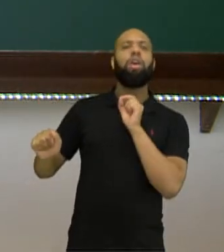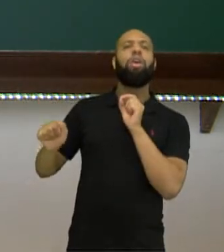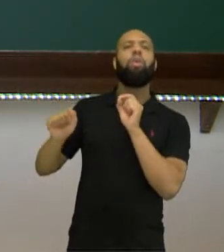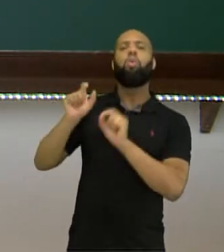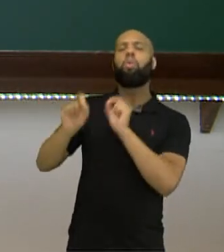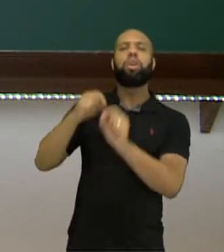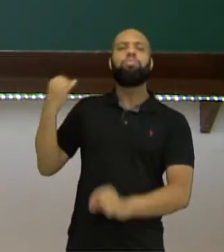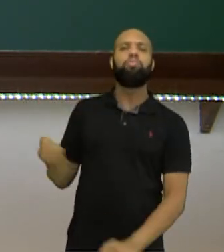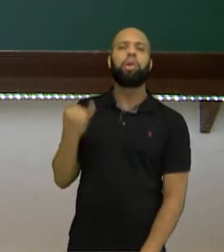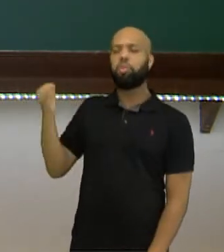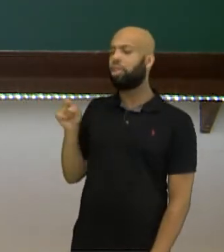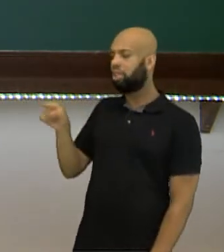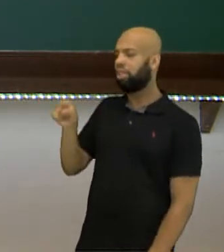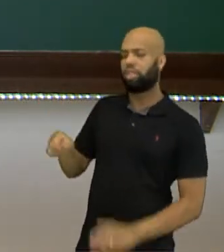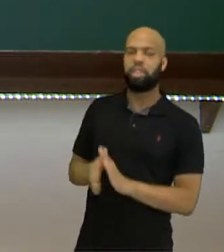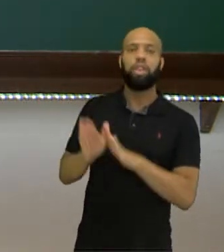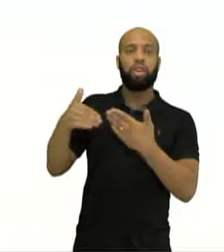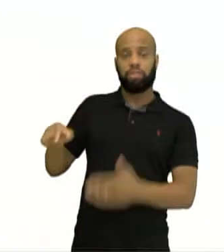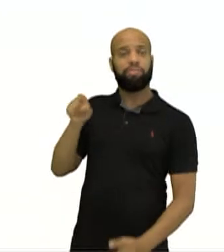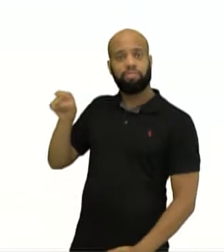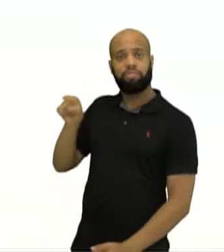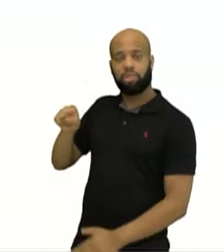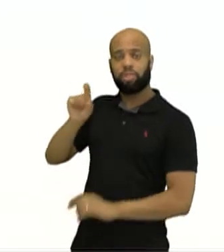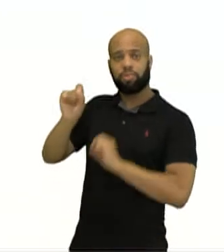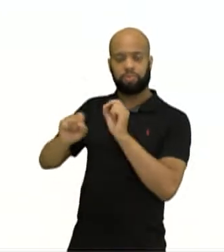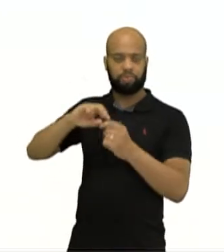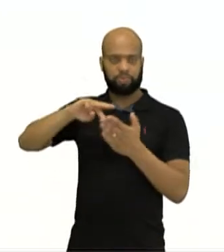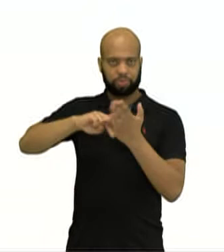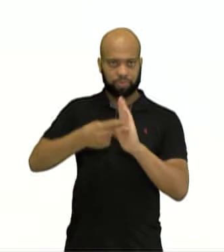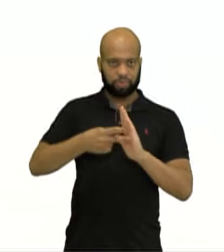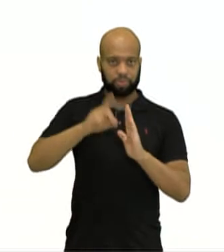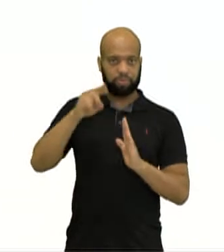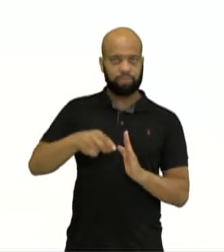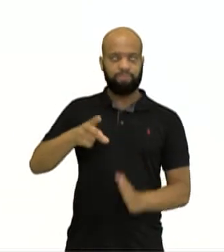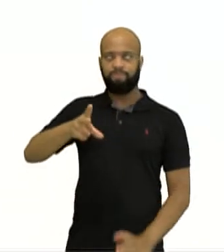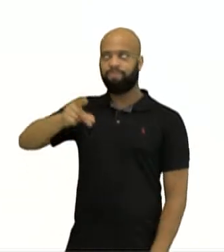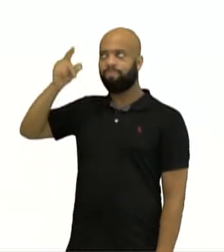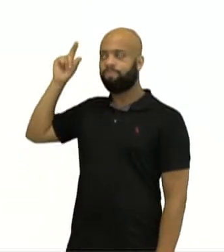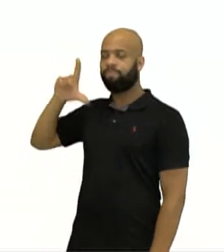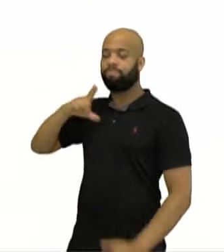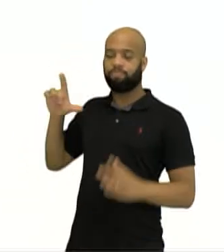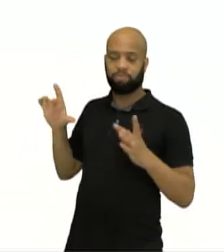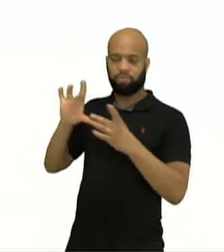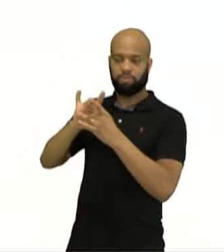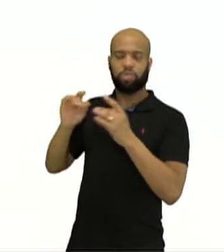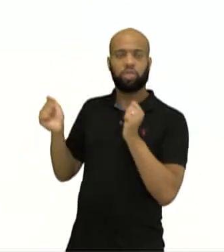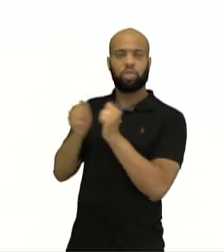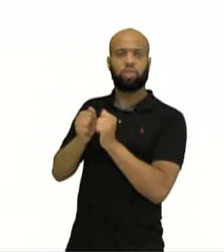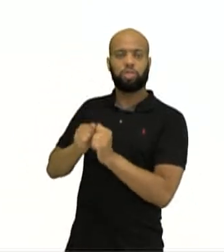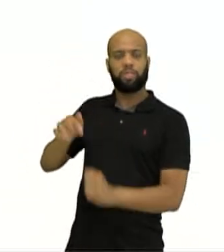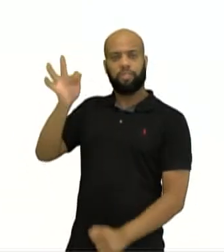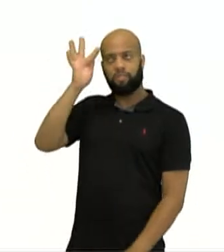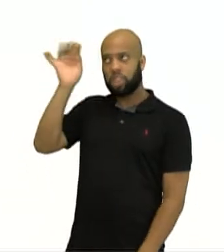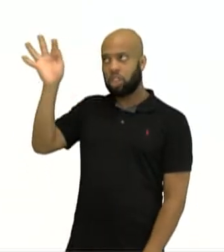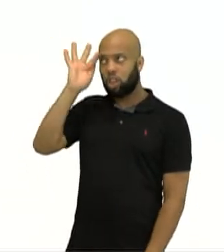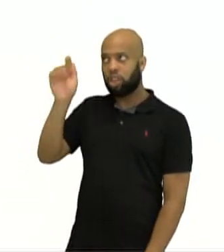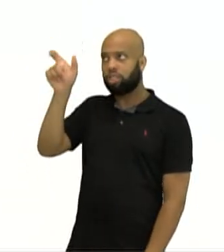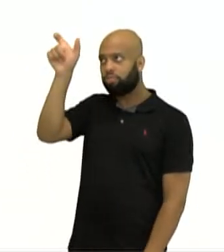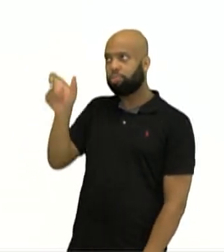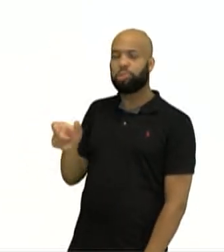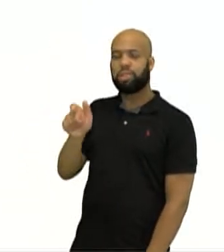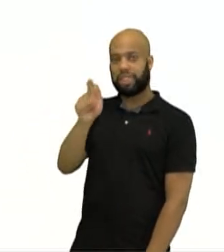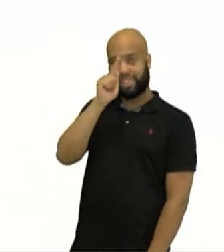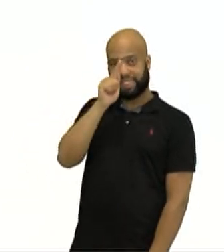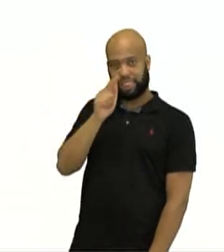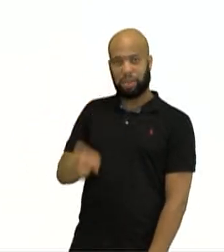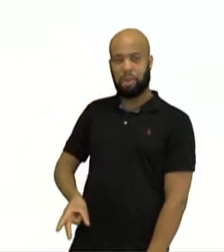da oratória a oratória é uma arte muito antiga bem assunto com os filósofos gregos lá na antiguidade clássica